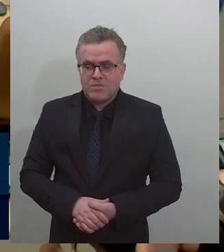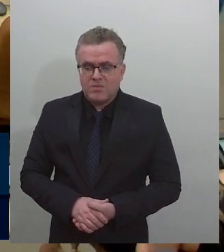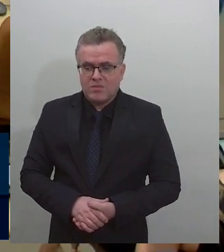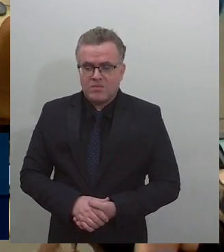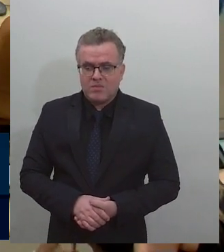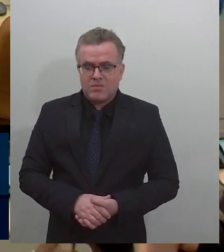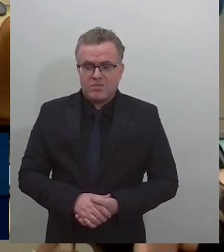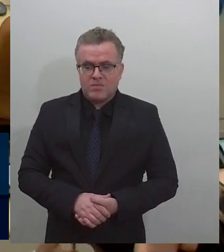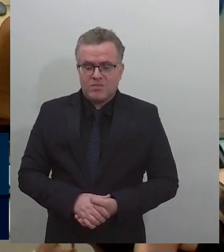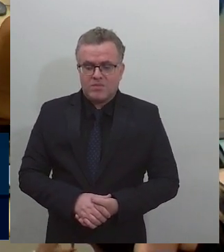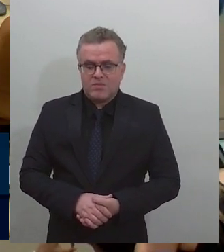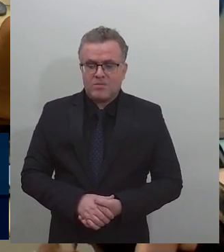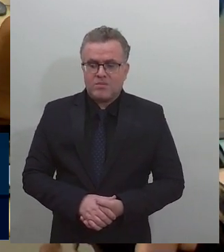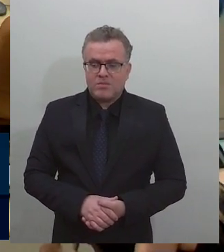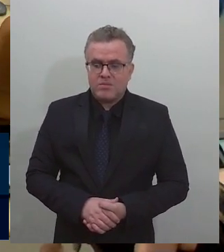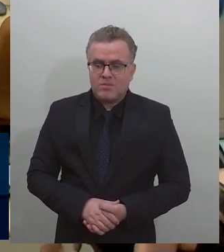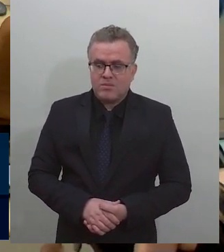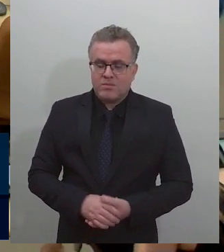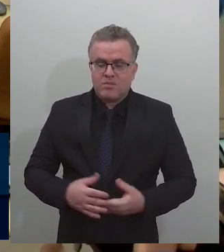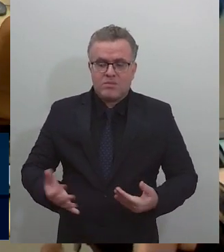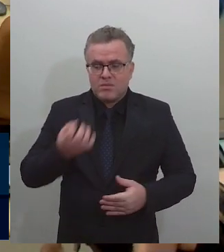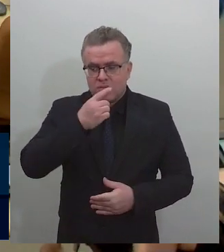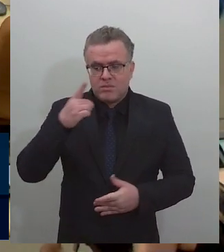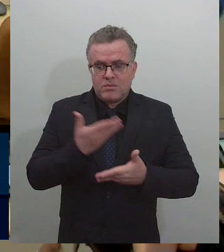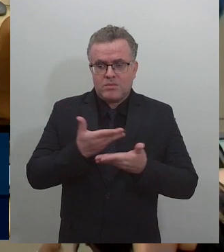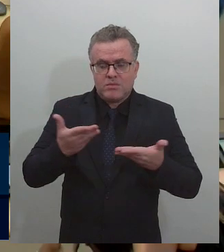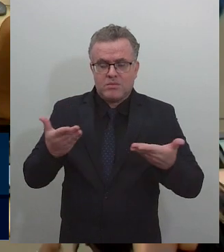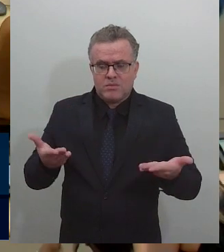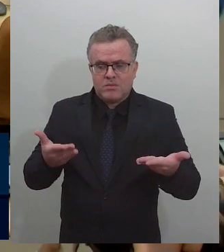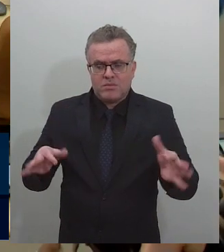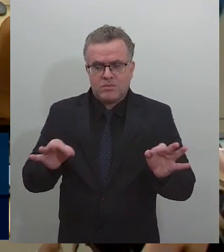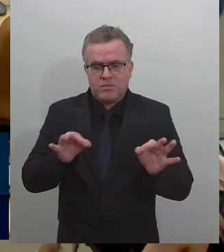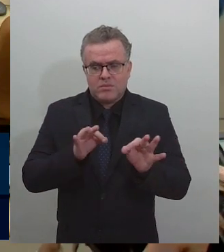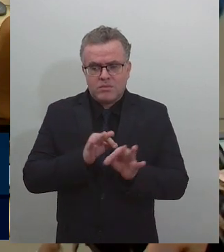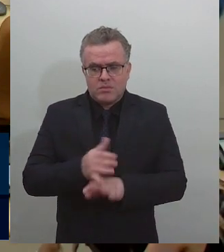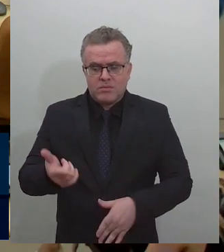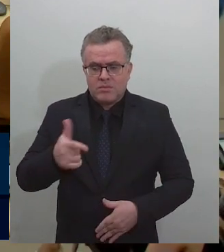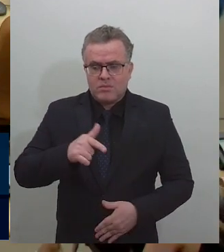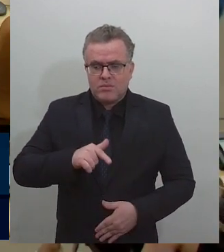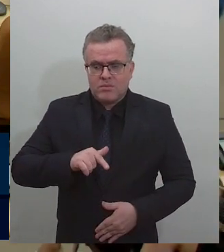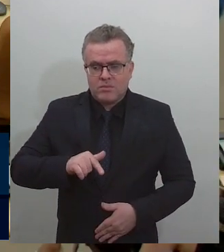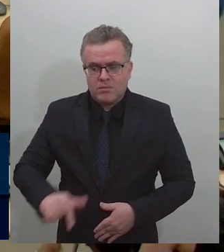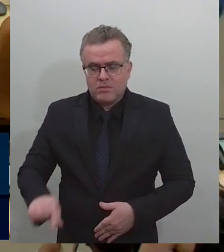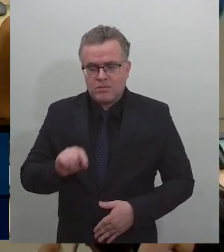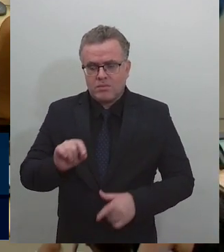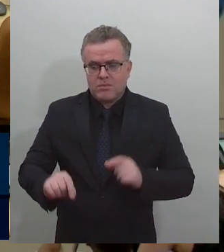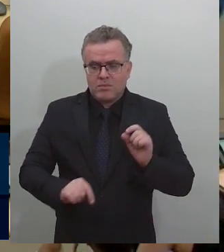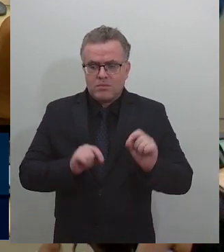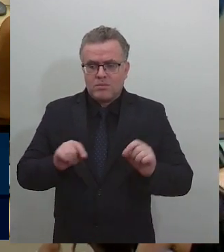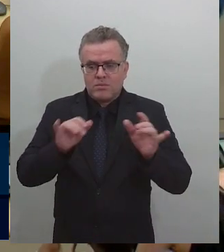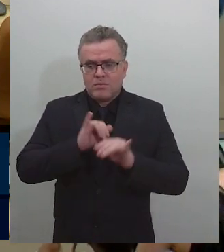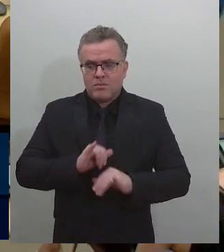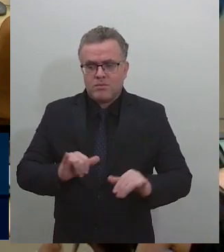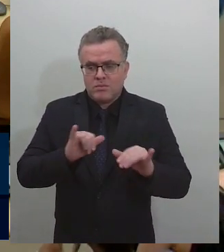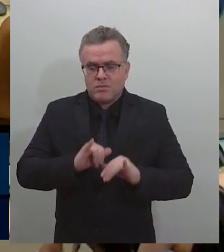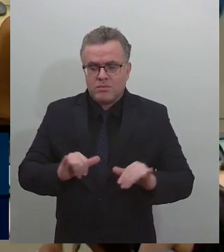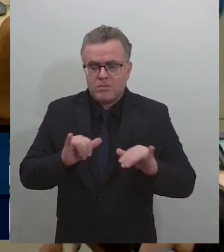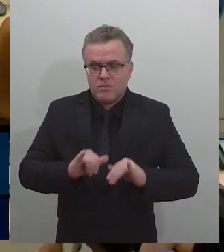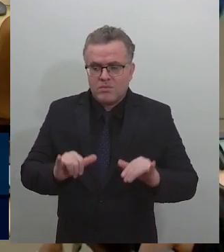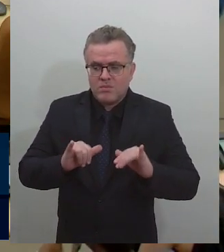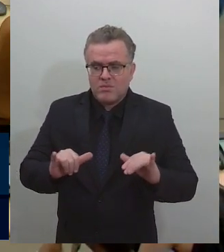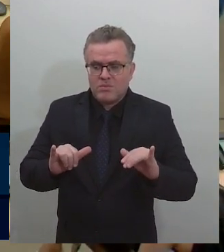Bom dia novamente. Como não deu tempo falar tudo, né, que eu realizei nesse período de